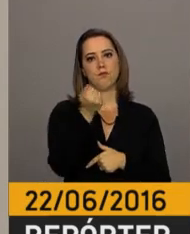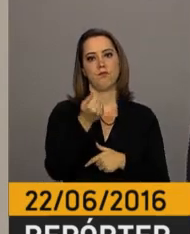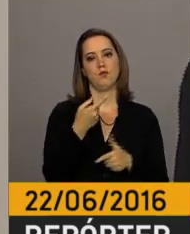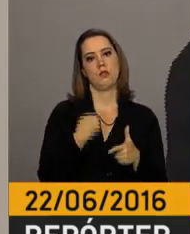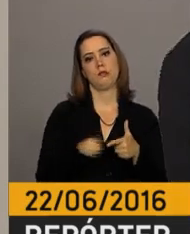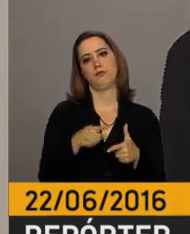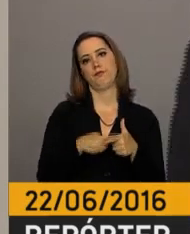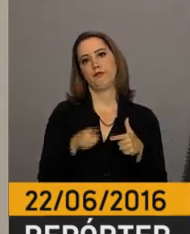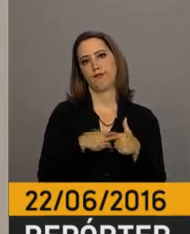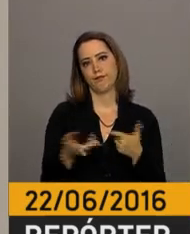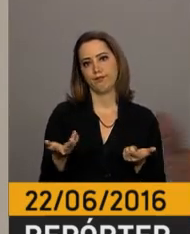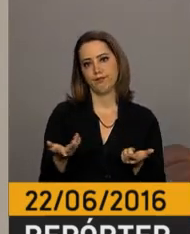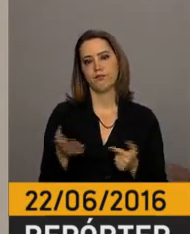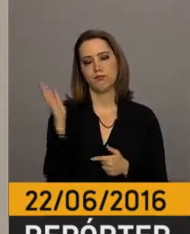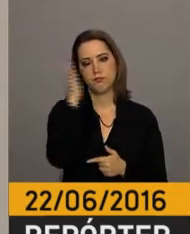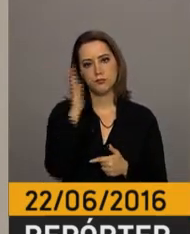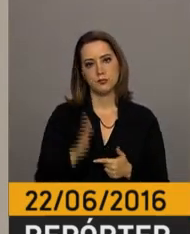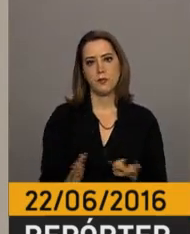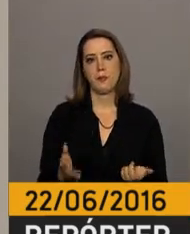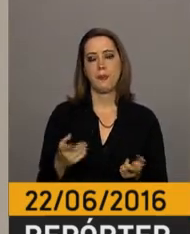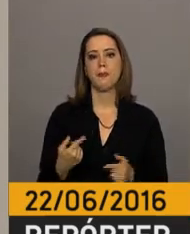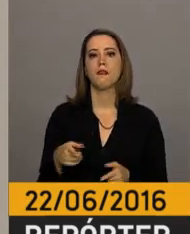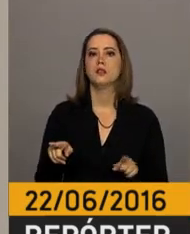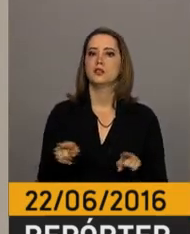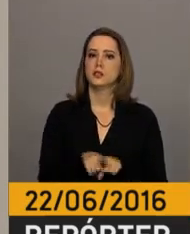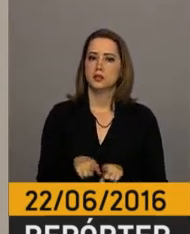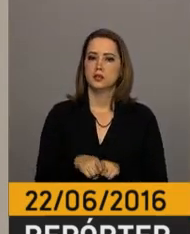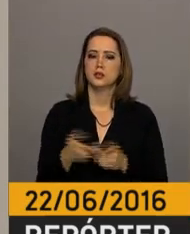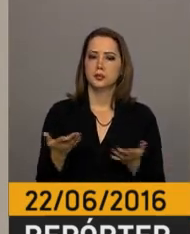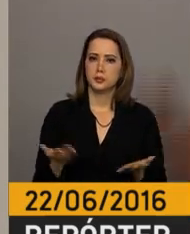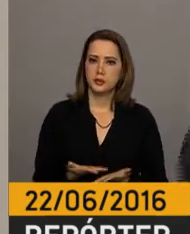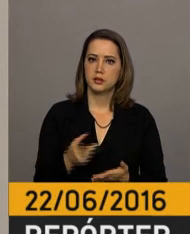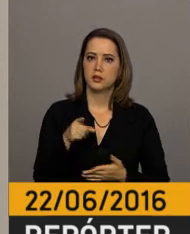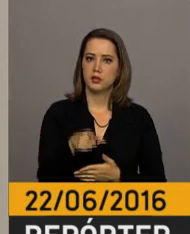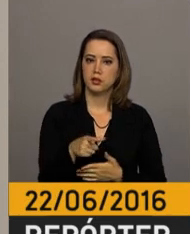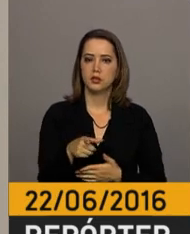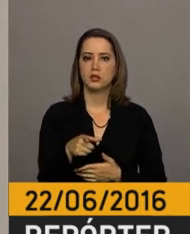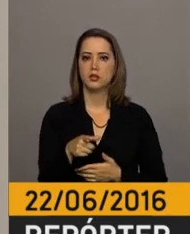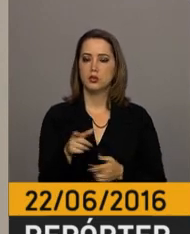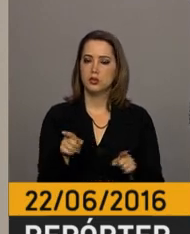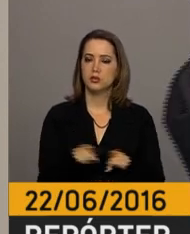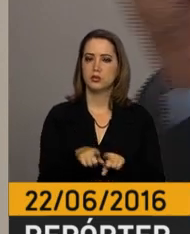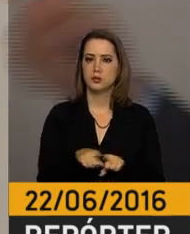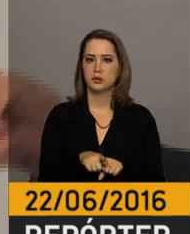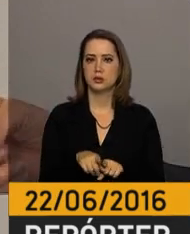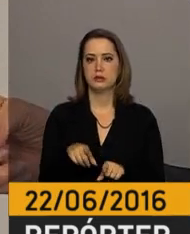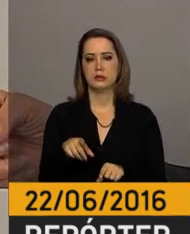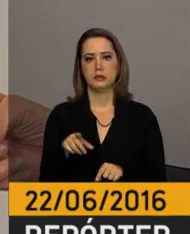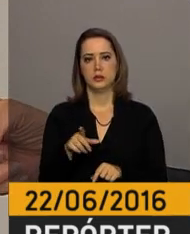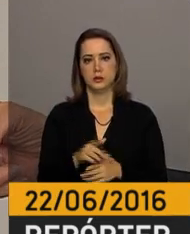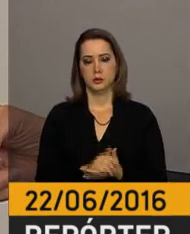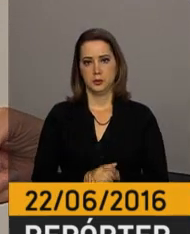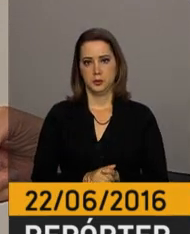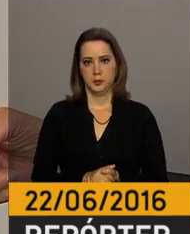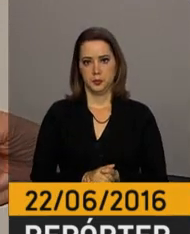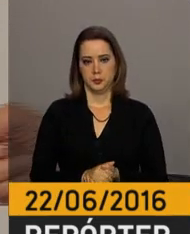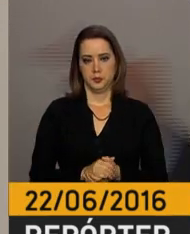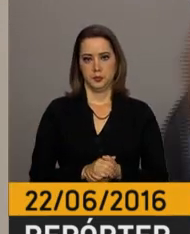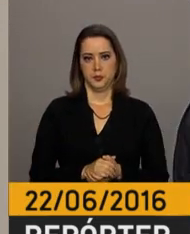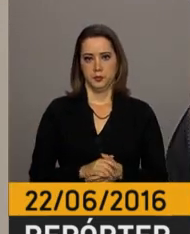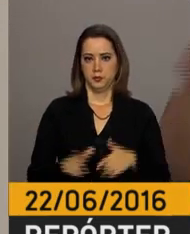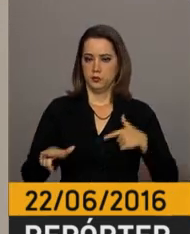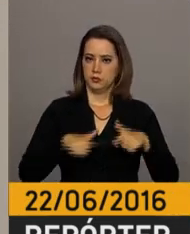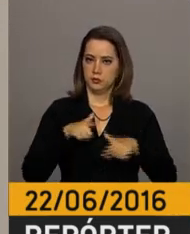país da crise e agora ainda quando eh num gesto altamente moralizador quando se o